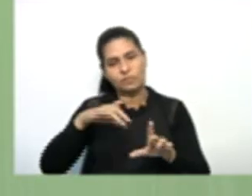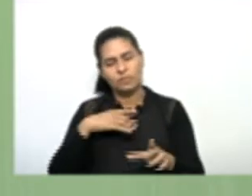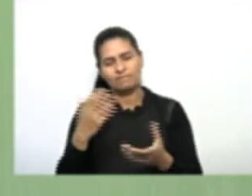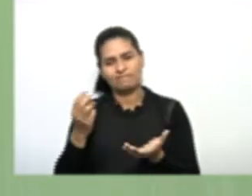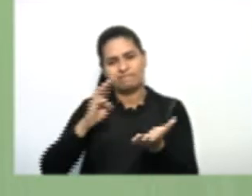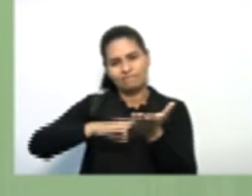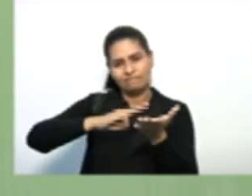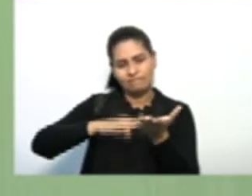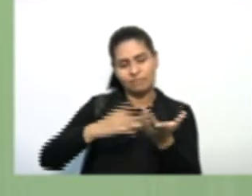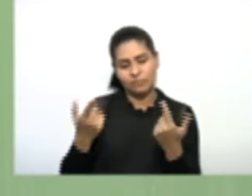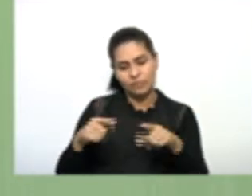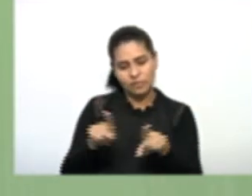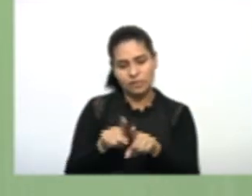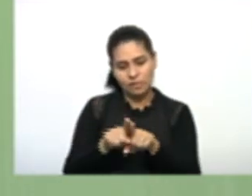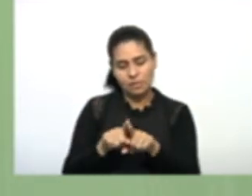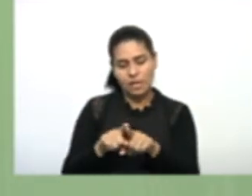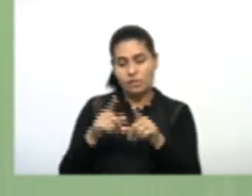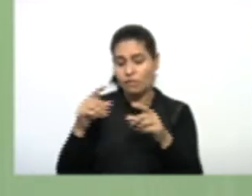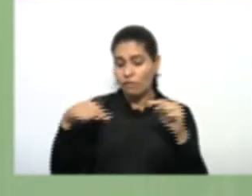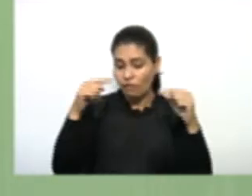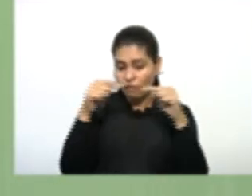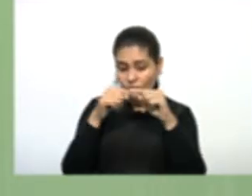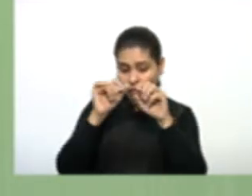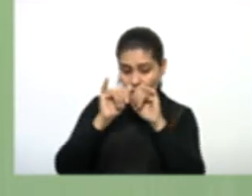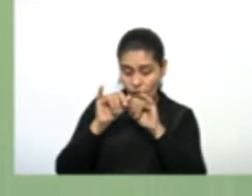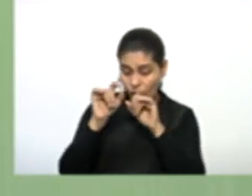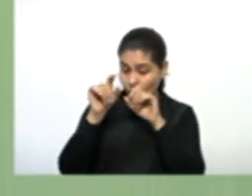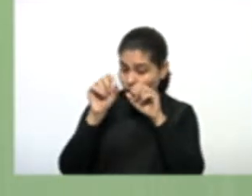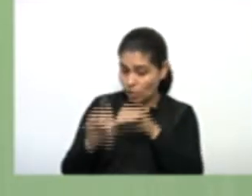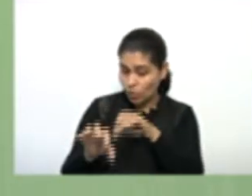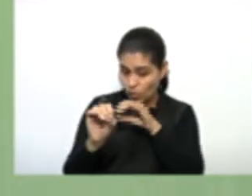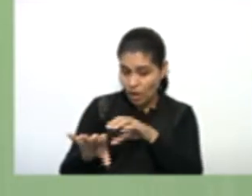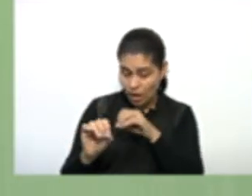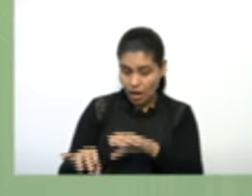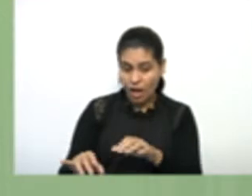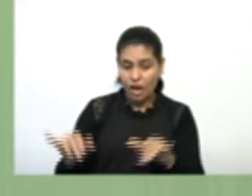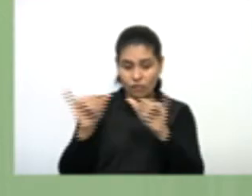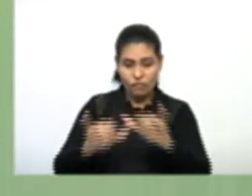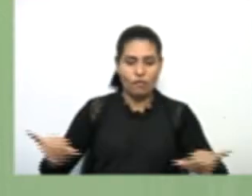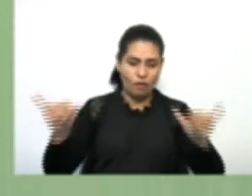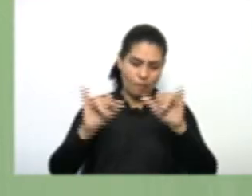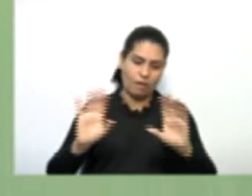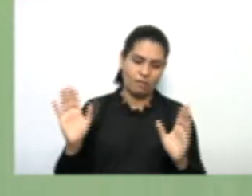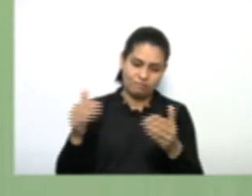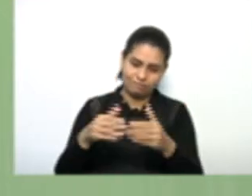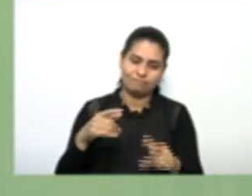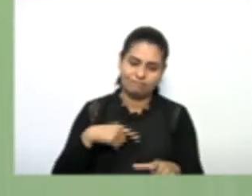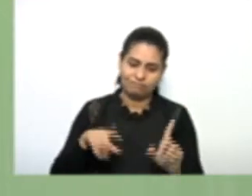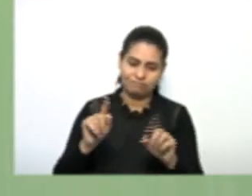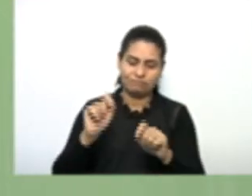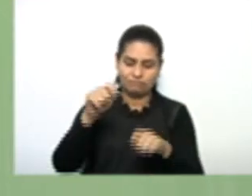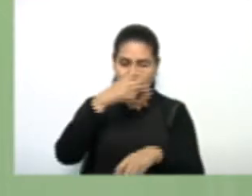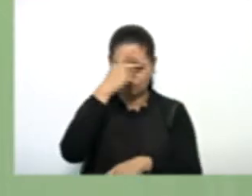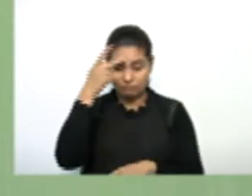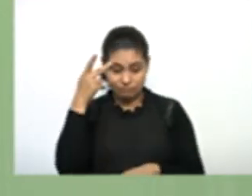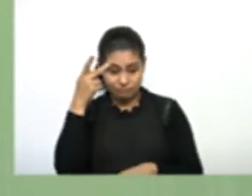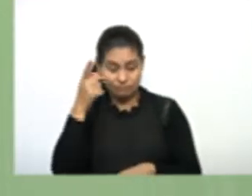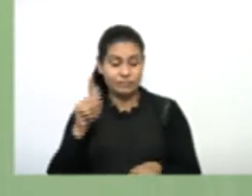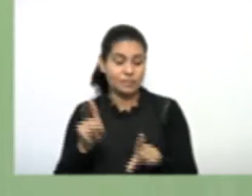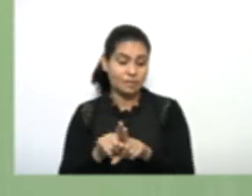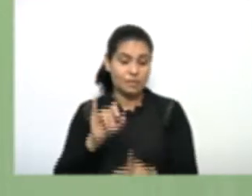cooperado. Tem o foco de educar, informar e formar esse cooperado. A